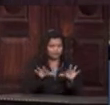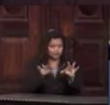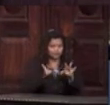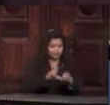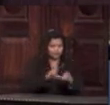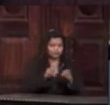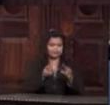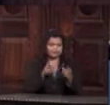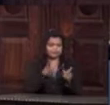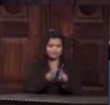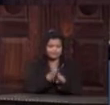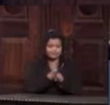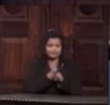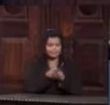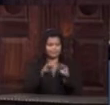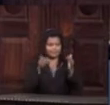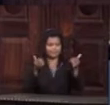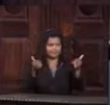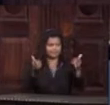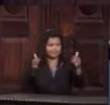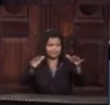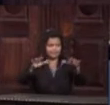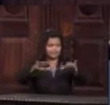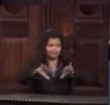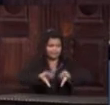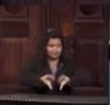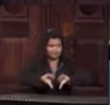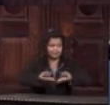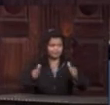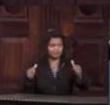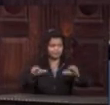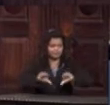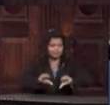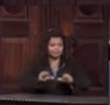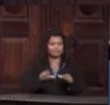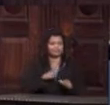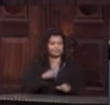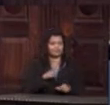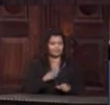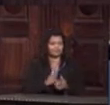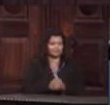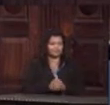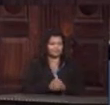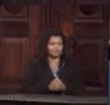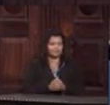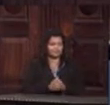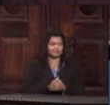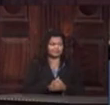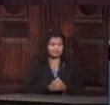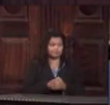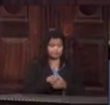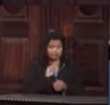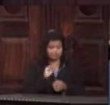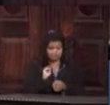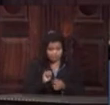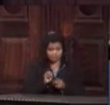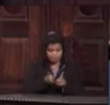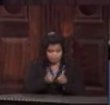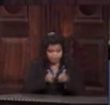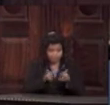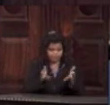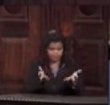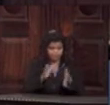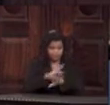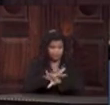que condena o brasil se assim perciso sido assim se não tiver a se